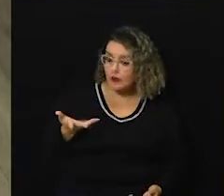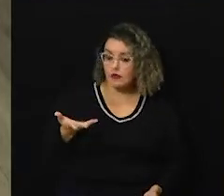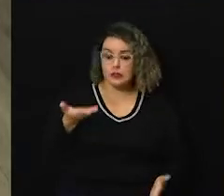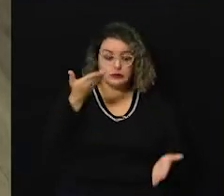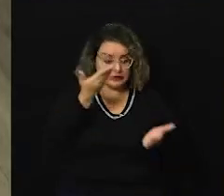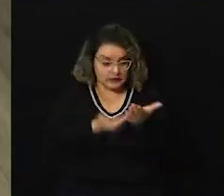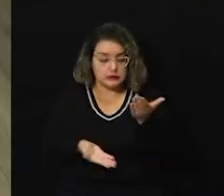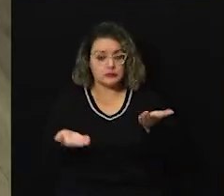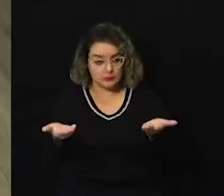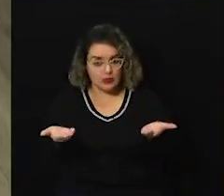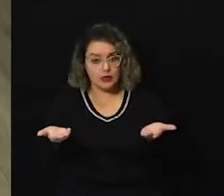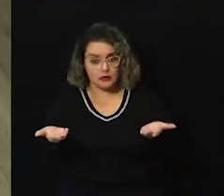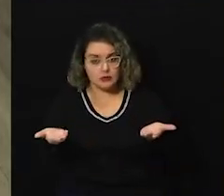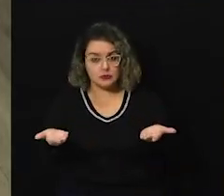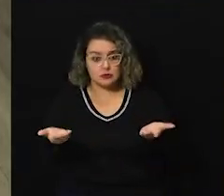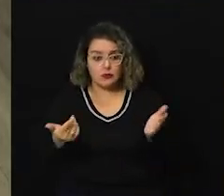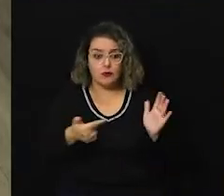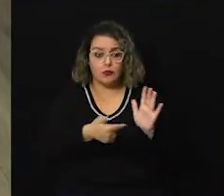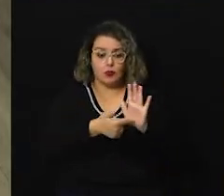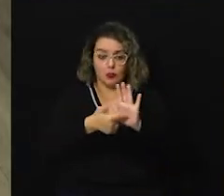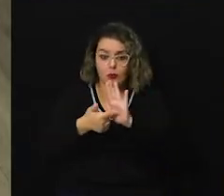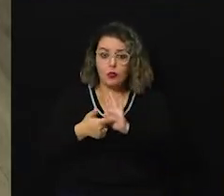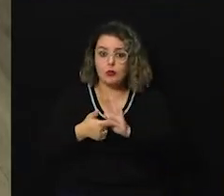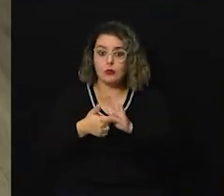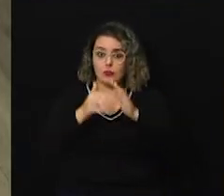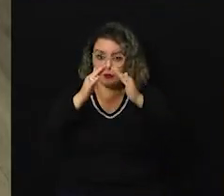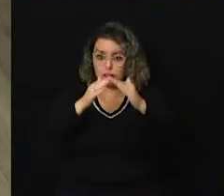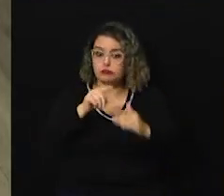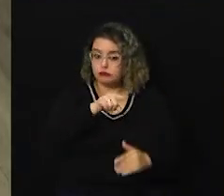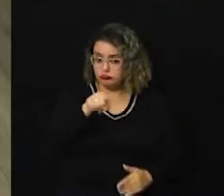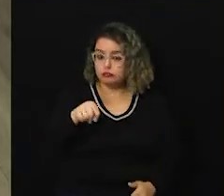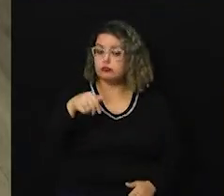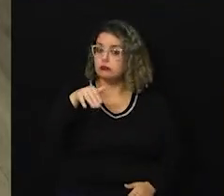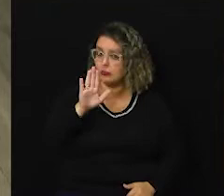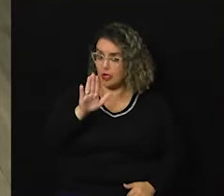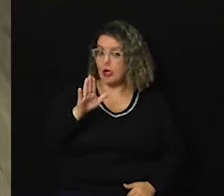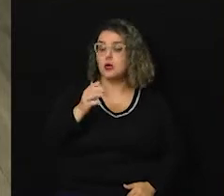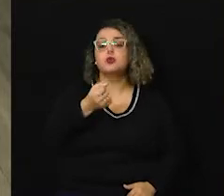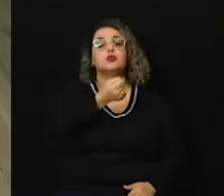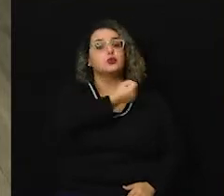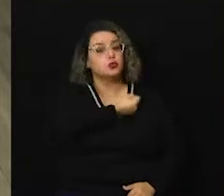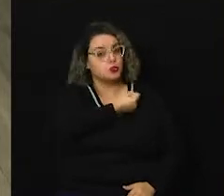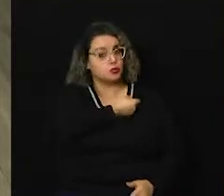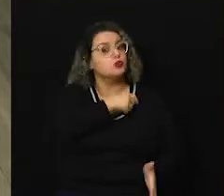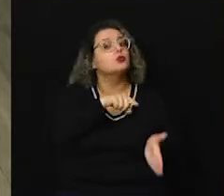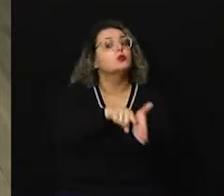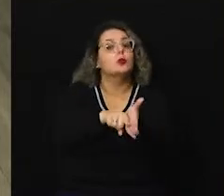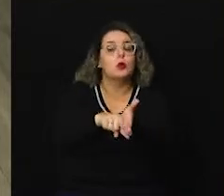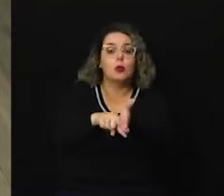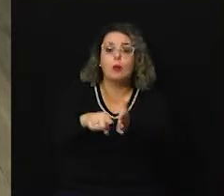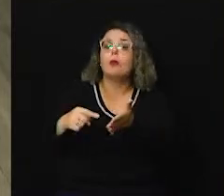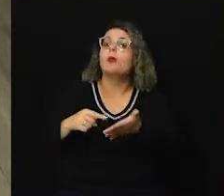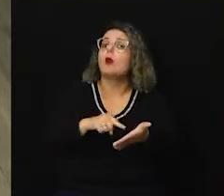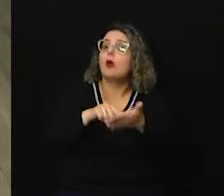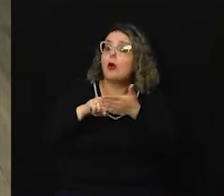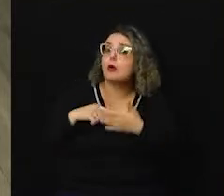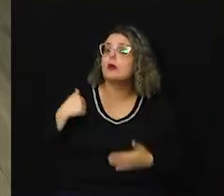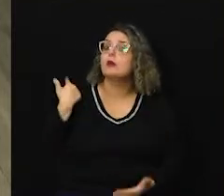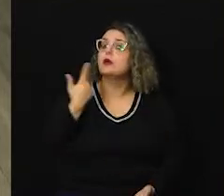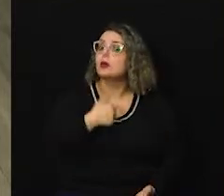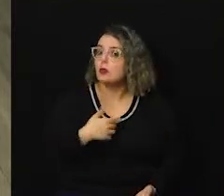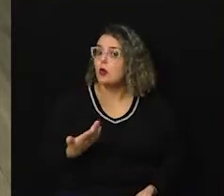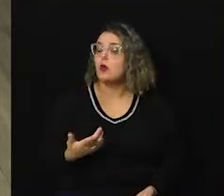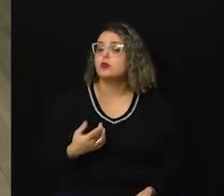nessas perdas né Vamos mostrar para o público de casa e ainda mais os números que essas pesquisas nosso pra gente